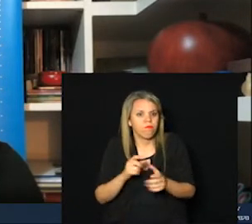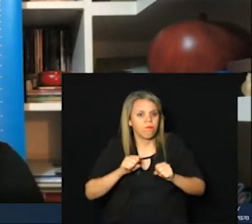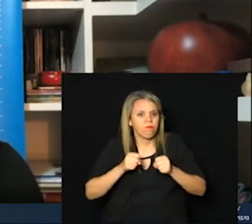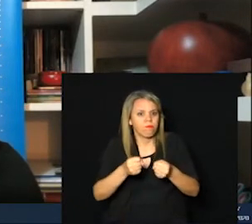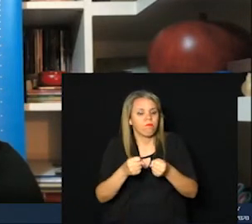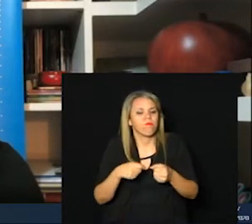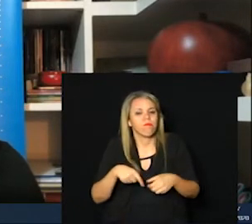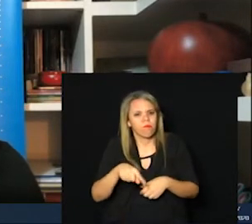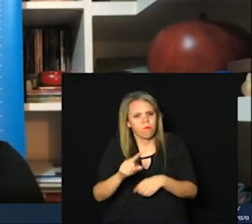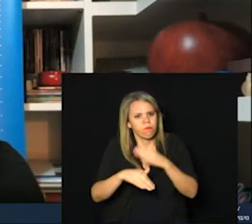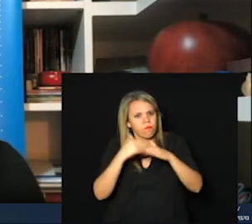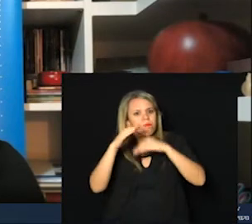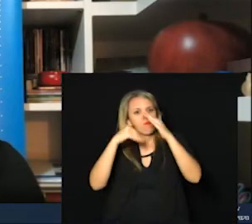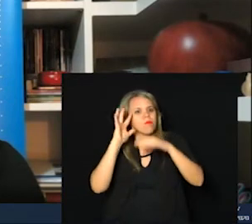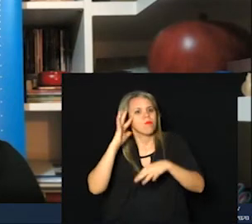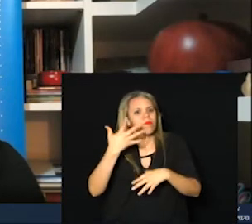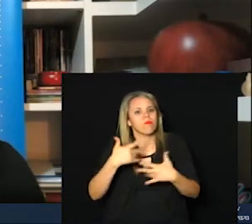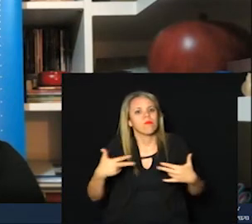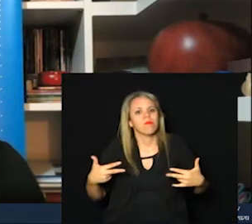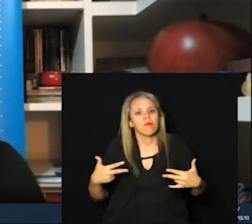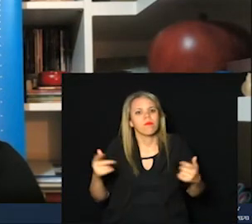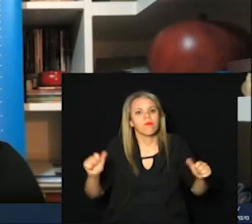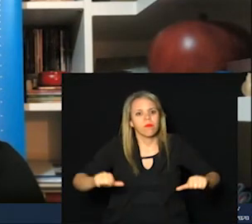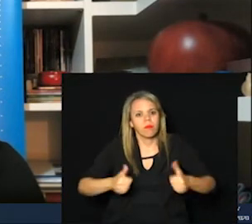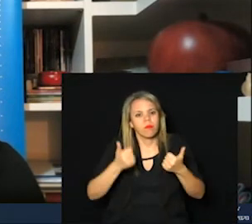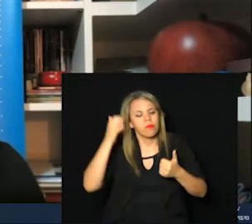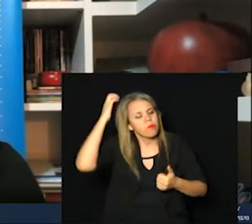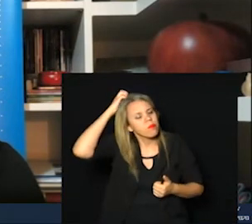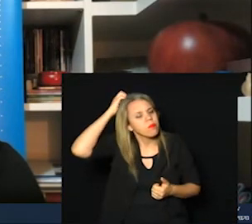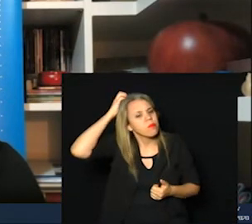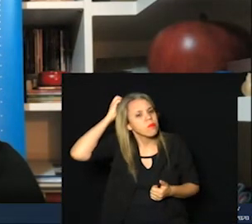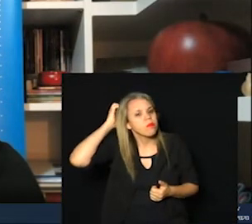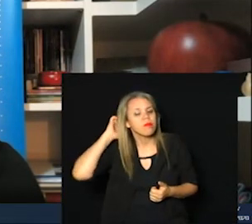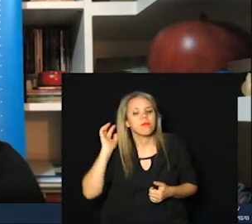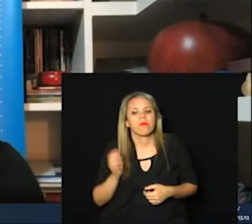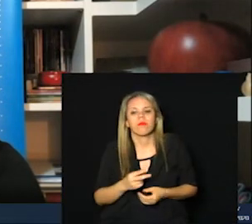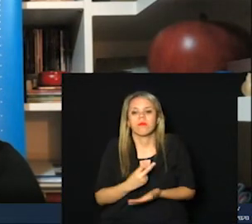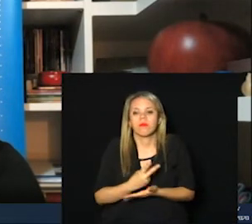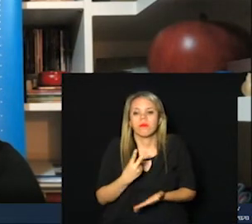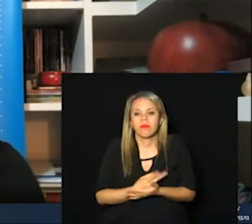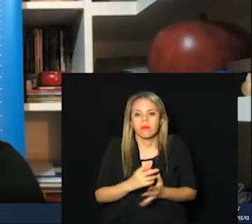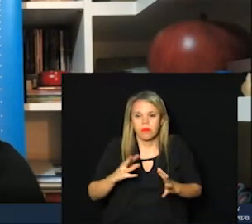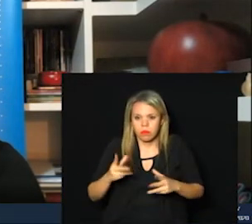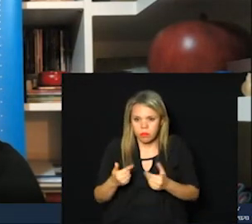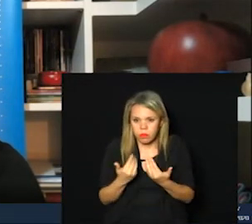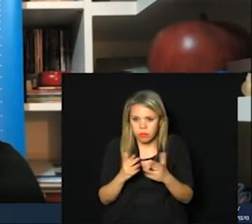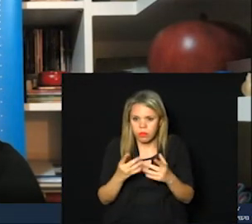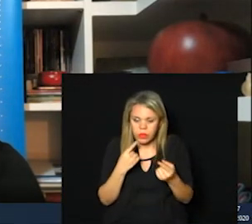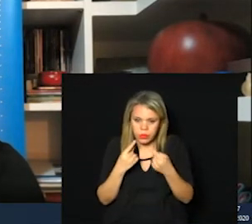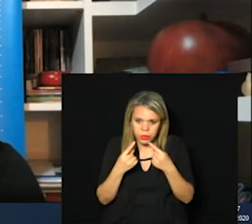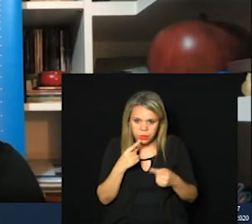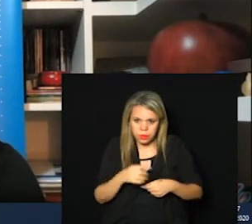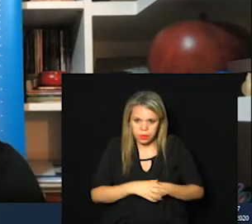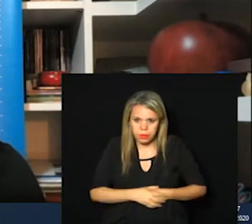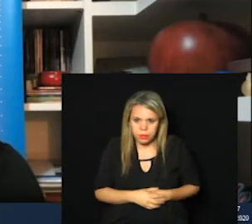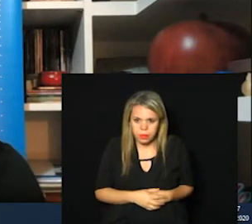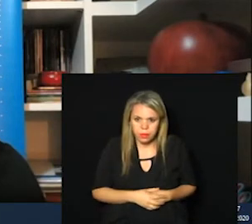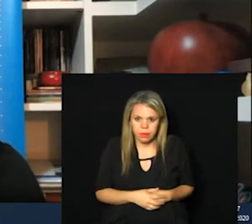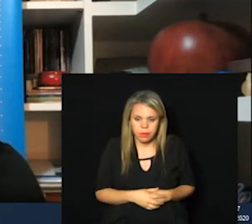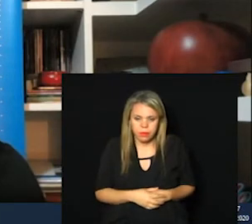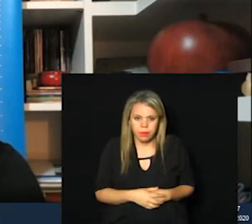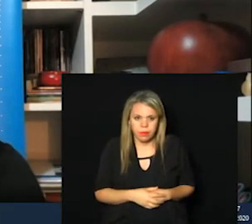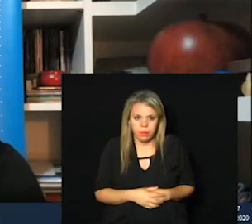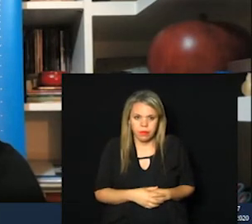gente vai além e resolve de uma forma mais positiva, mantendo, sobretudo, aberto o diálogo. Há